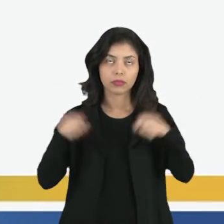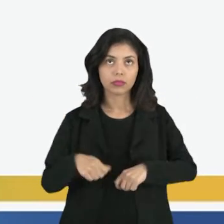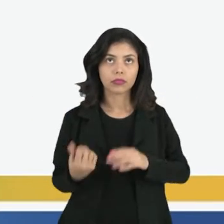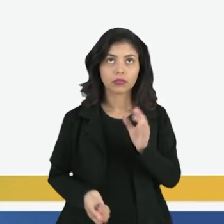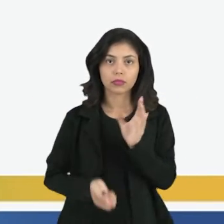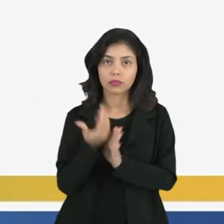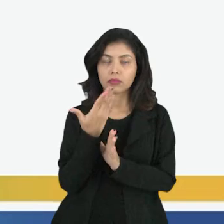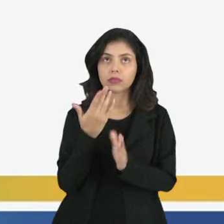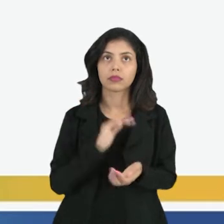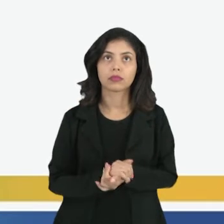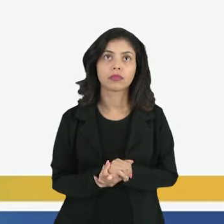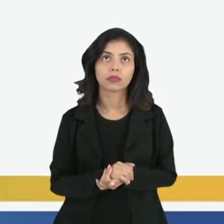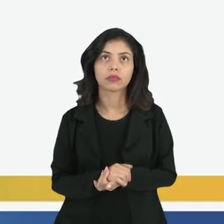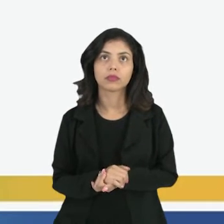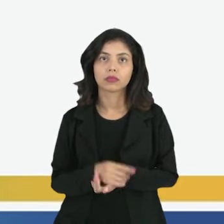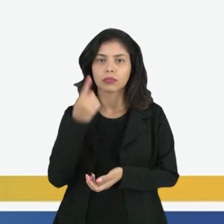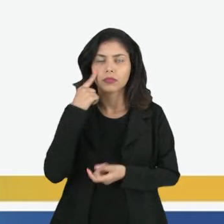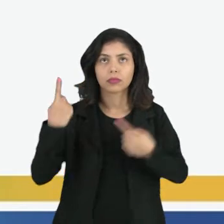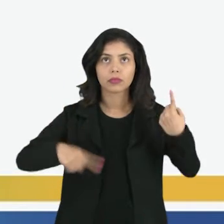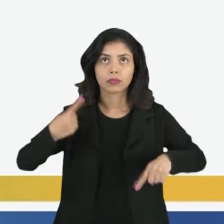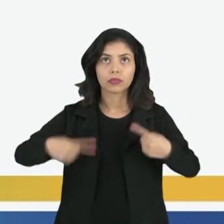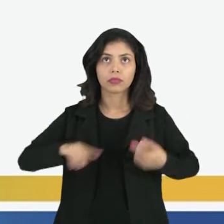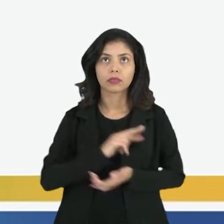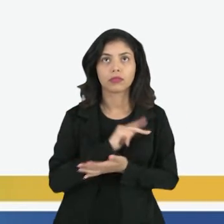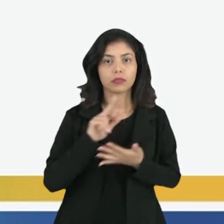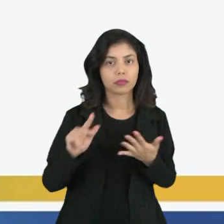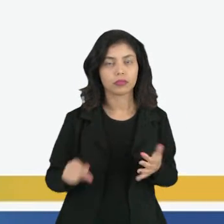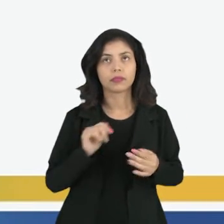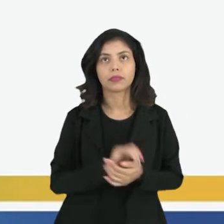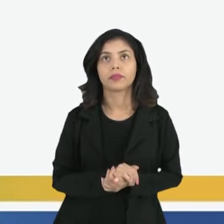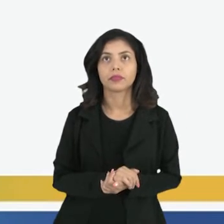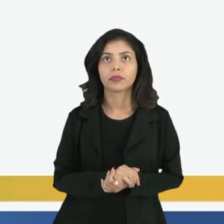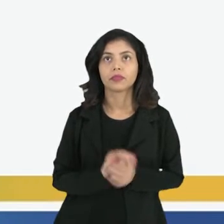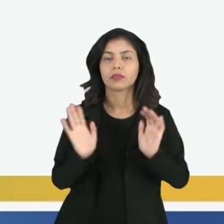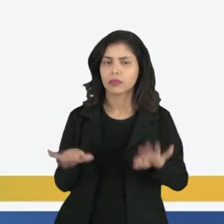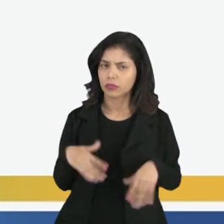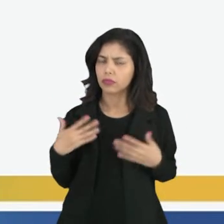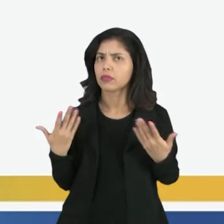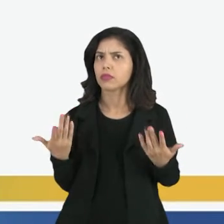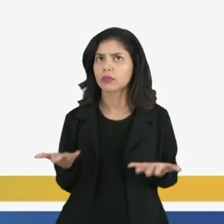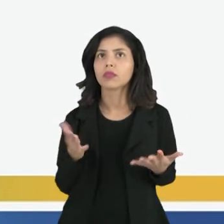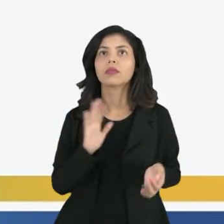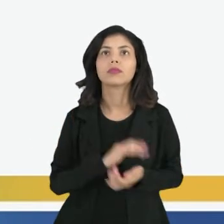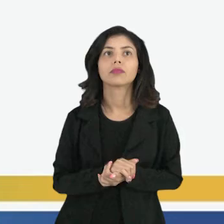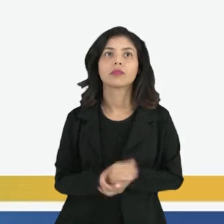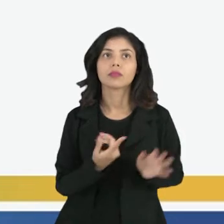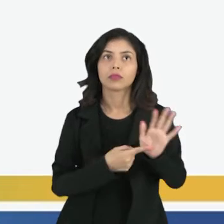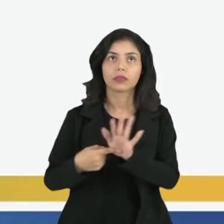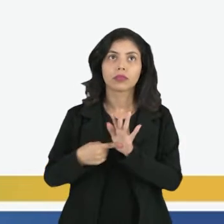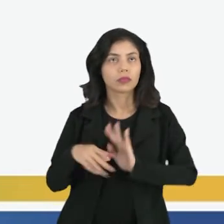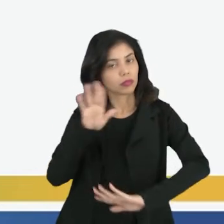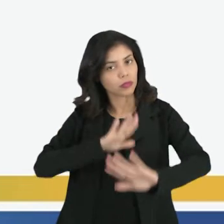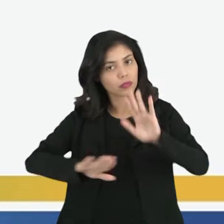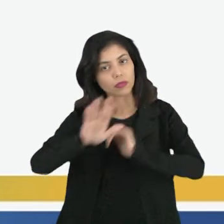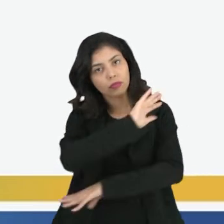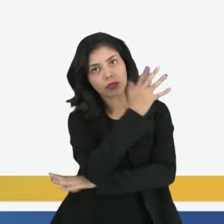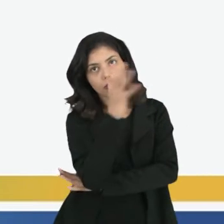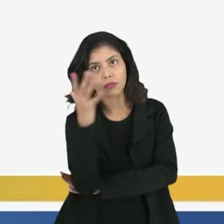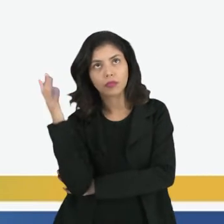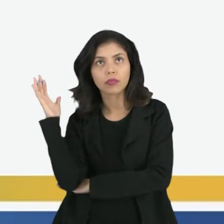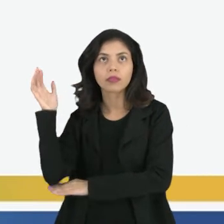que realizam um trabalho, realizam ações na área ambiental, principalmente no que diz respeito